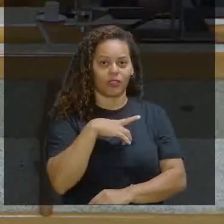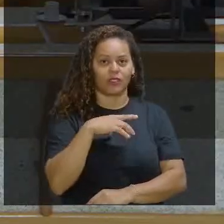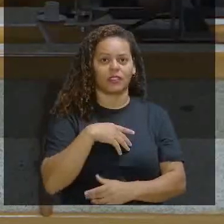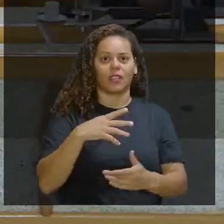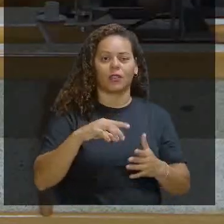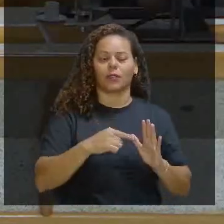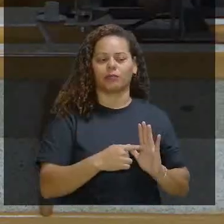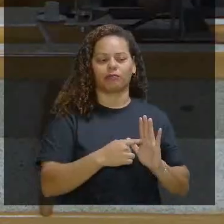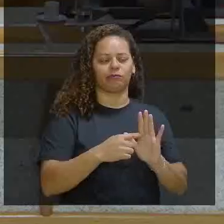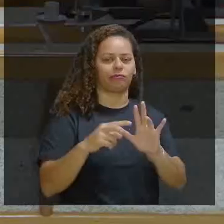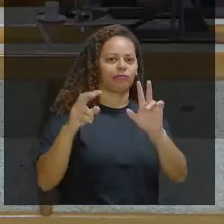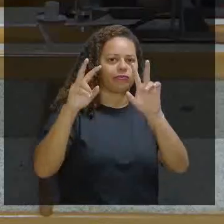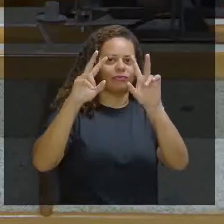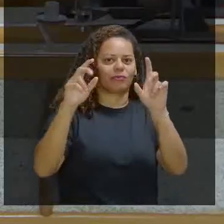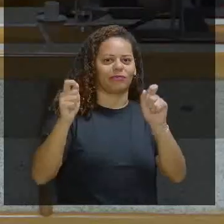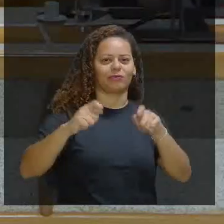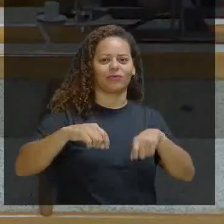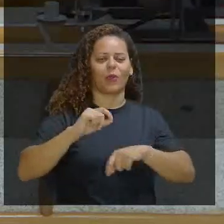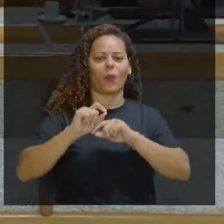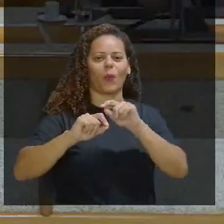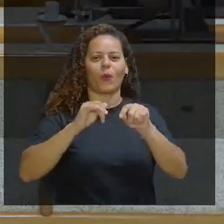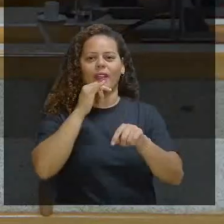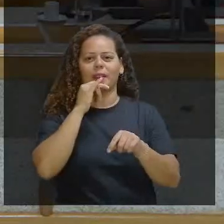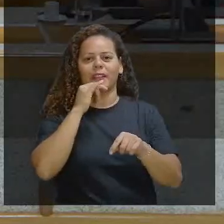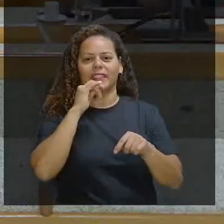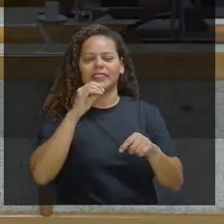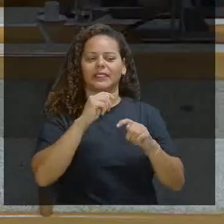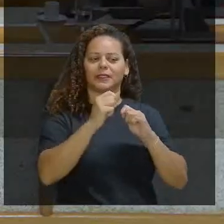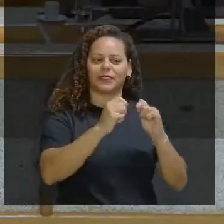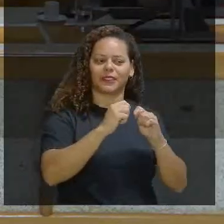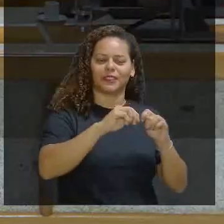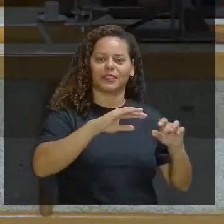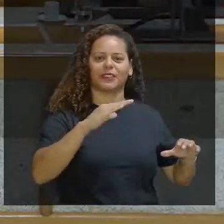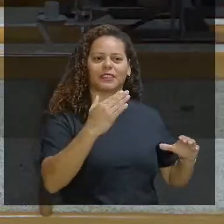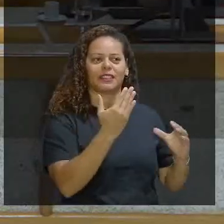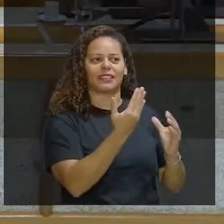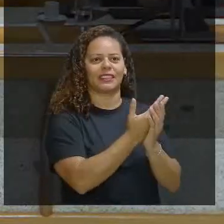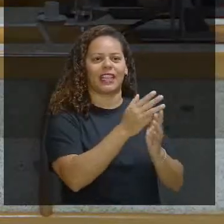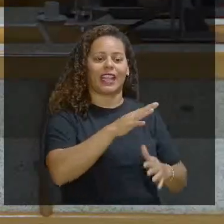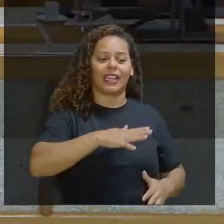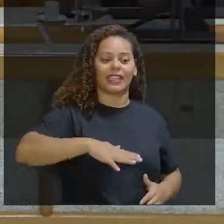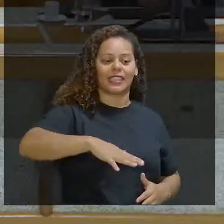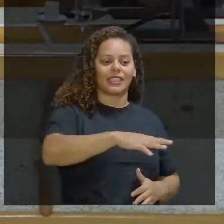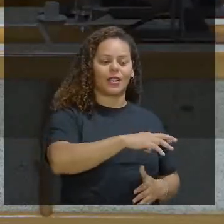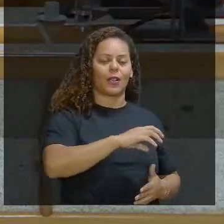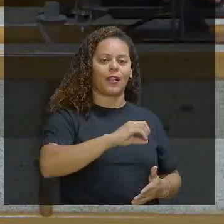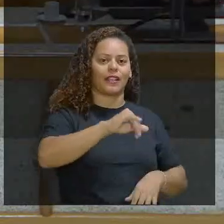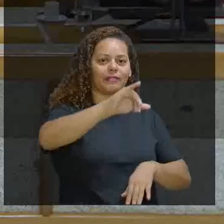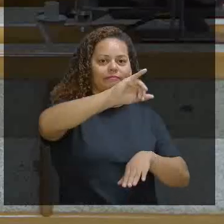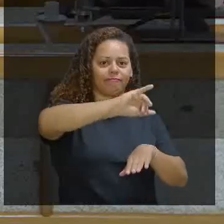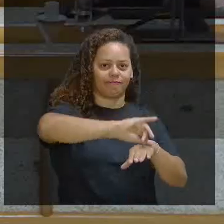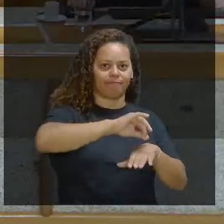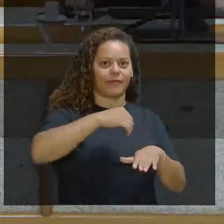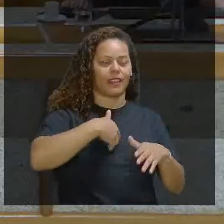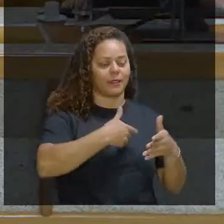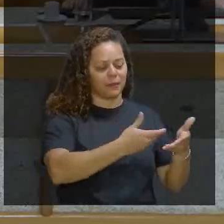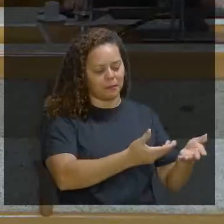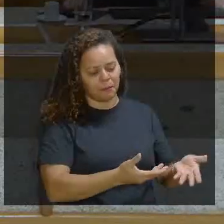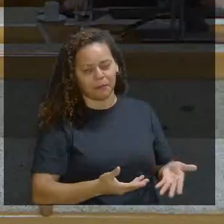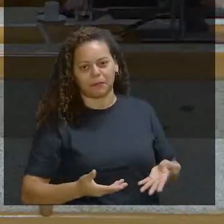dispõe sobre as competências administrativas e processuais das zonas da capital. Passo